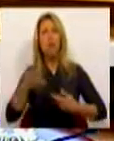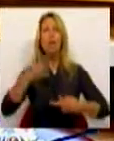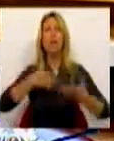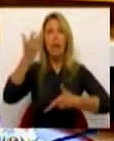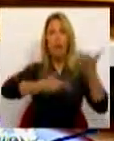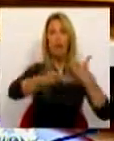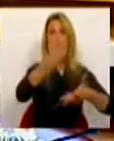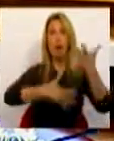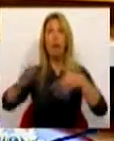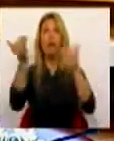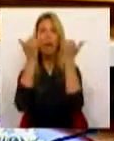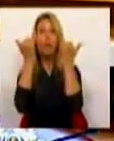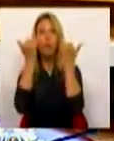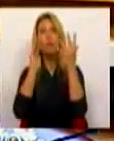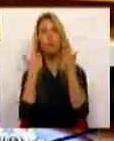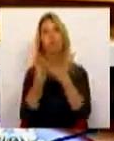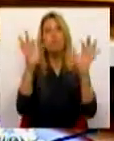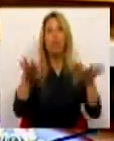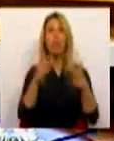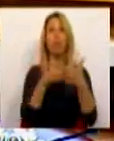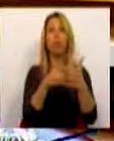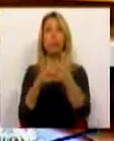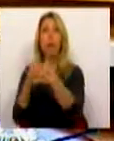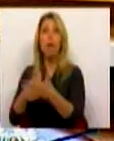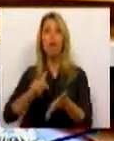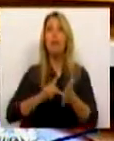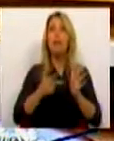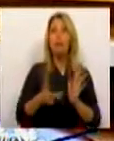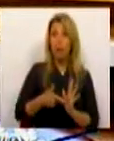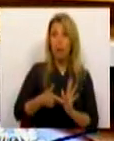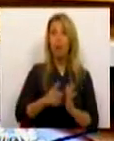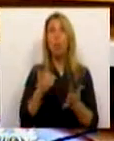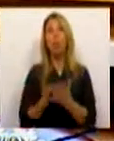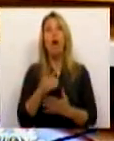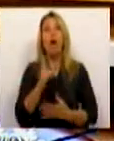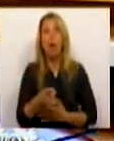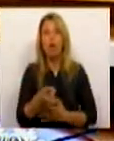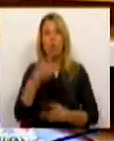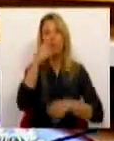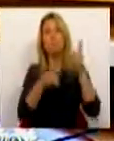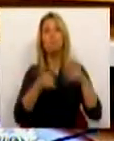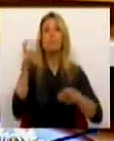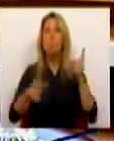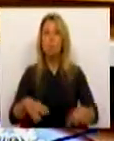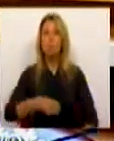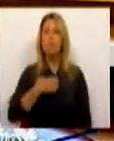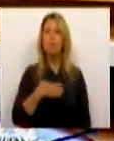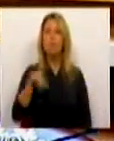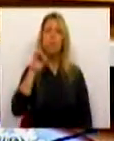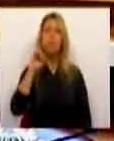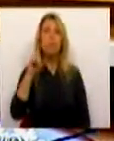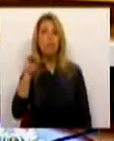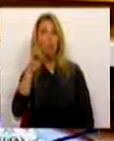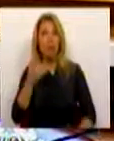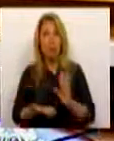Com isto ultrapassa um conjunto de bloqueios técnicos que permite que os cidadãos se sintam mais defendidos e mais protegidos,